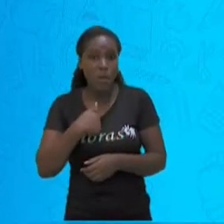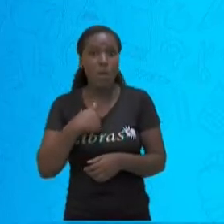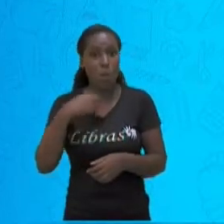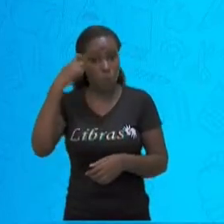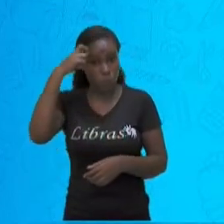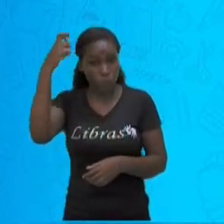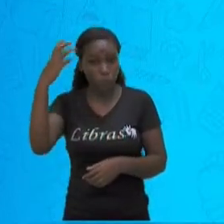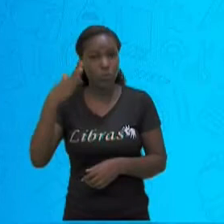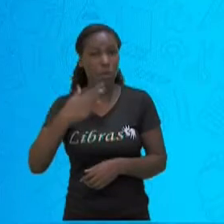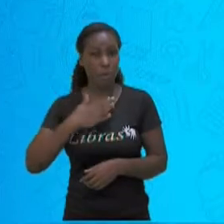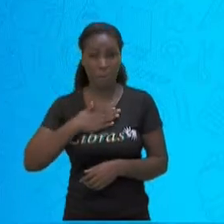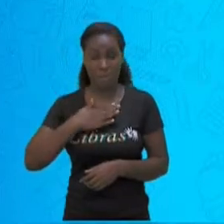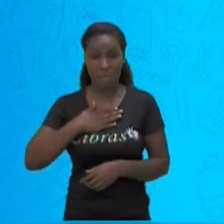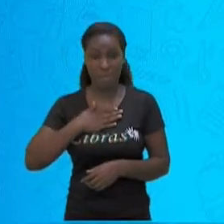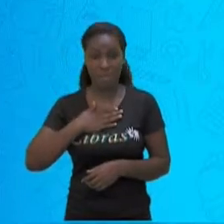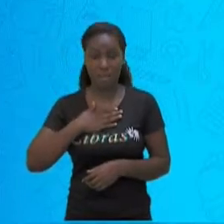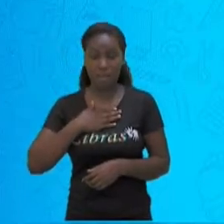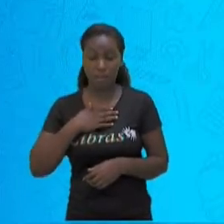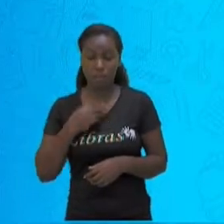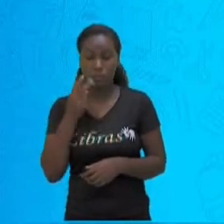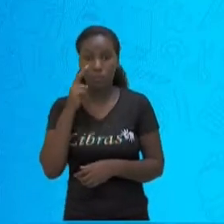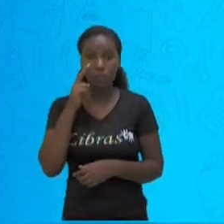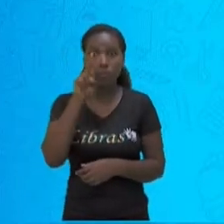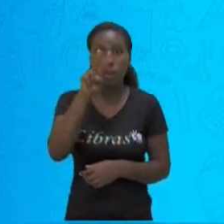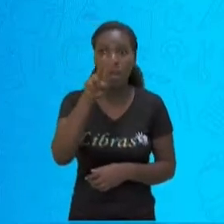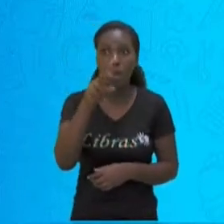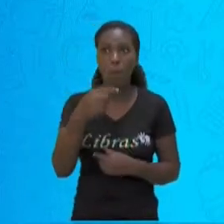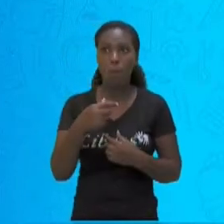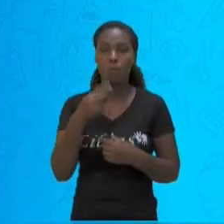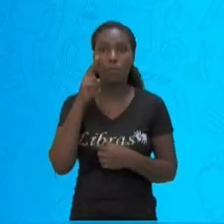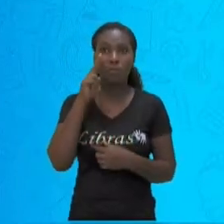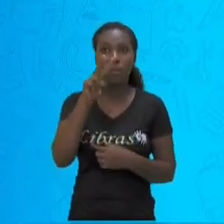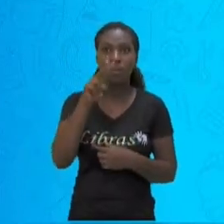Nós vamos nos escandalizar.